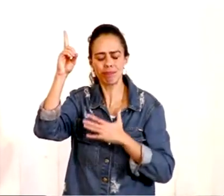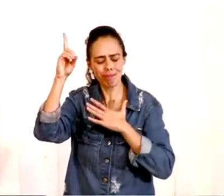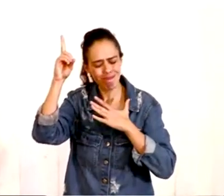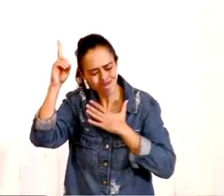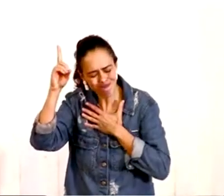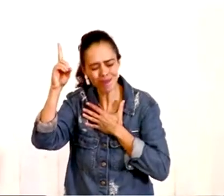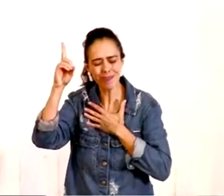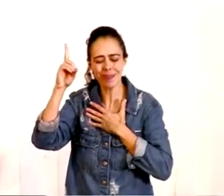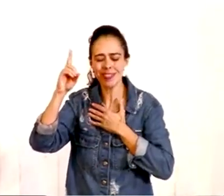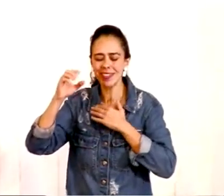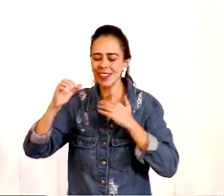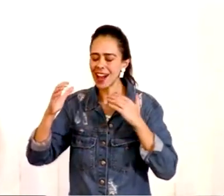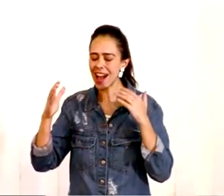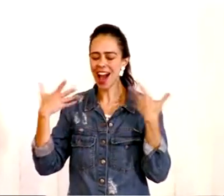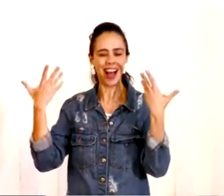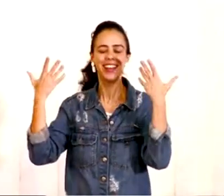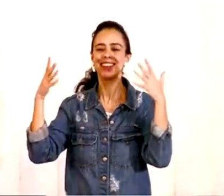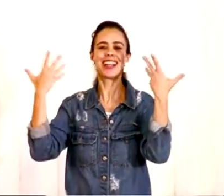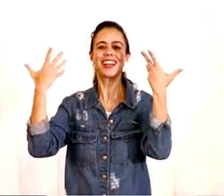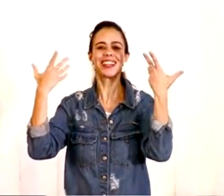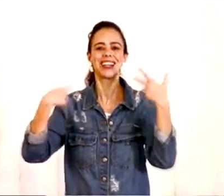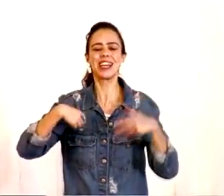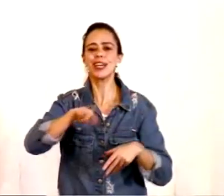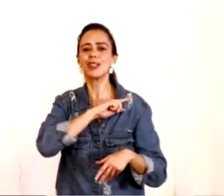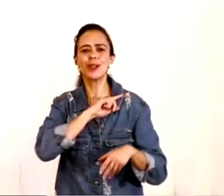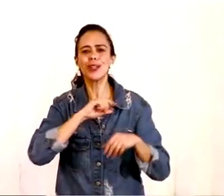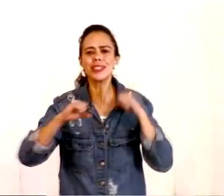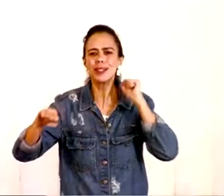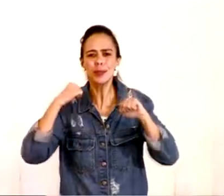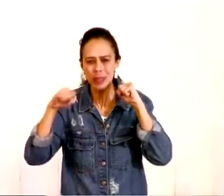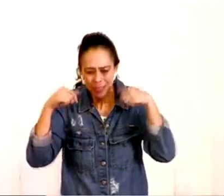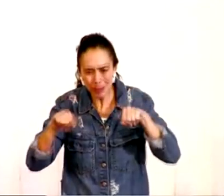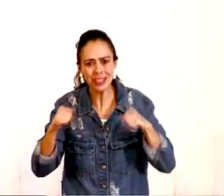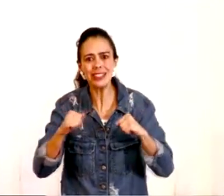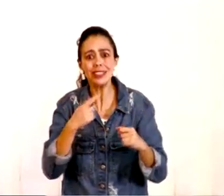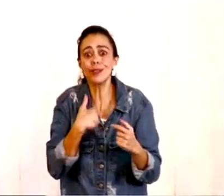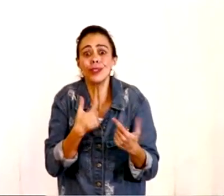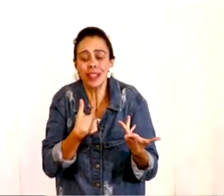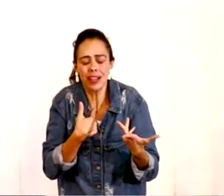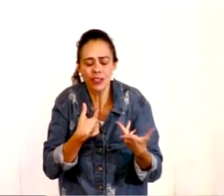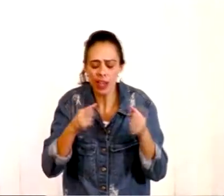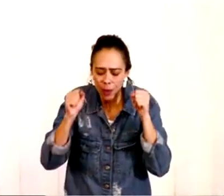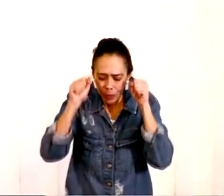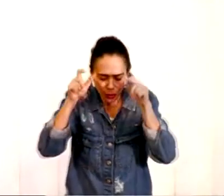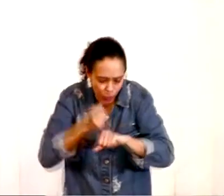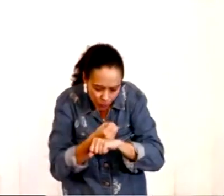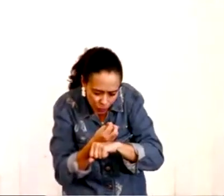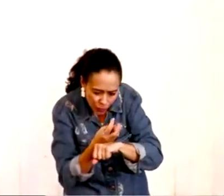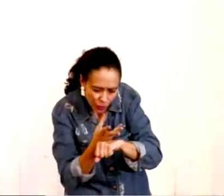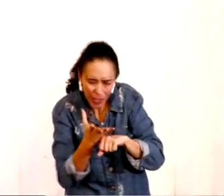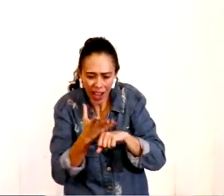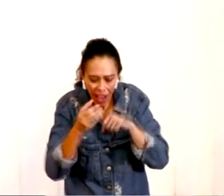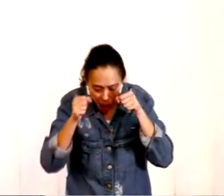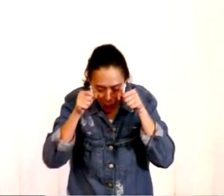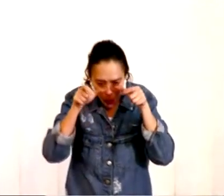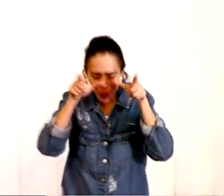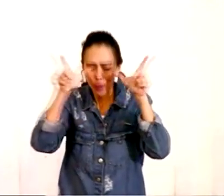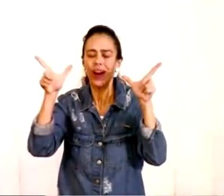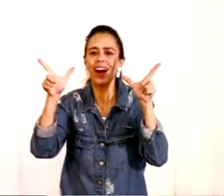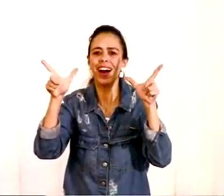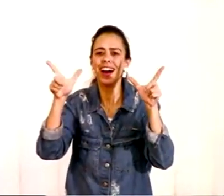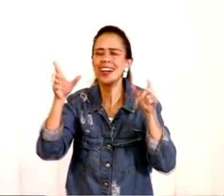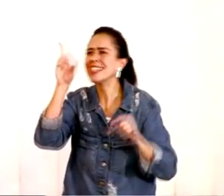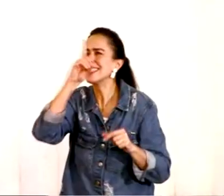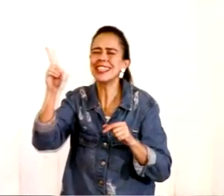Salmo 19 diz: ó Senhor, eu levanto de madrugada para me deleitar na Tua presença. Guardo no coração as Tuas palavras para não pecar contra